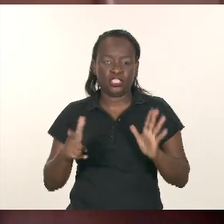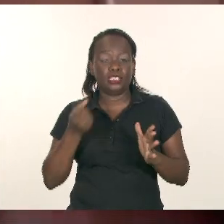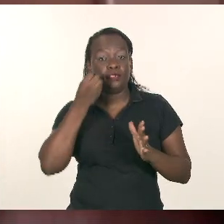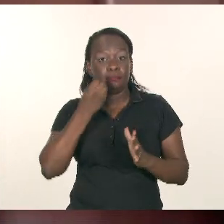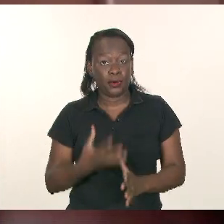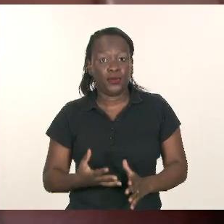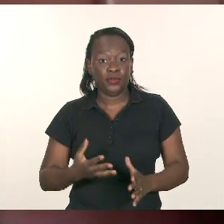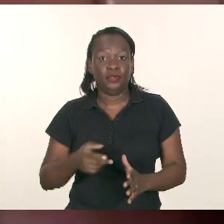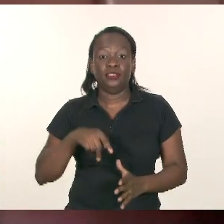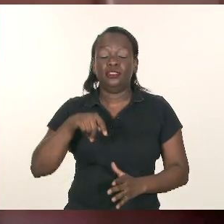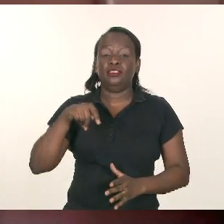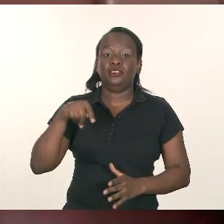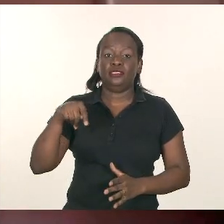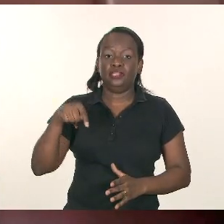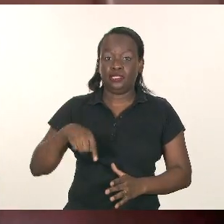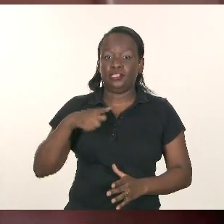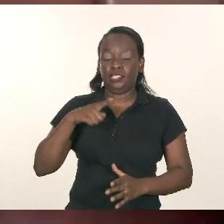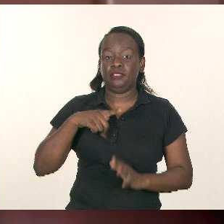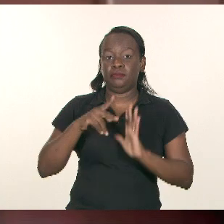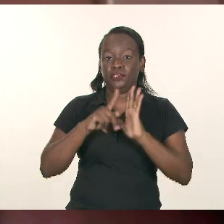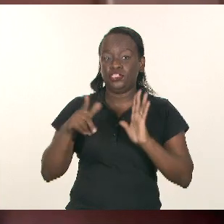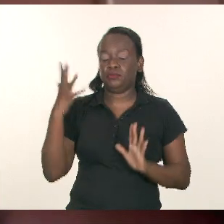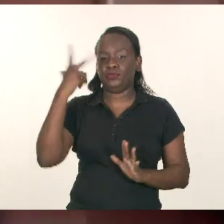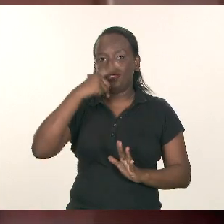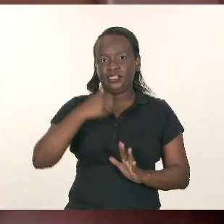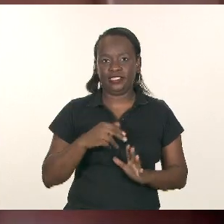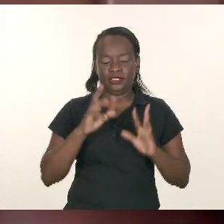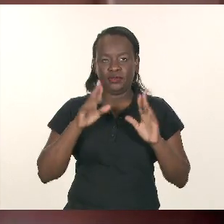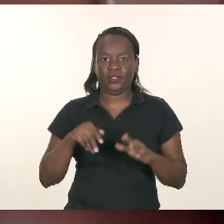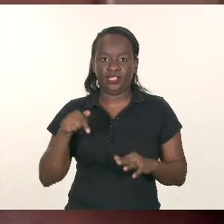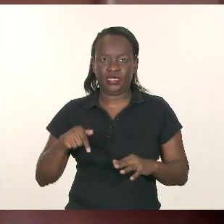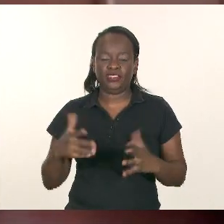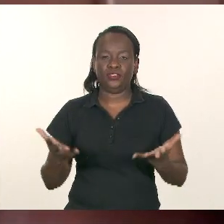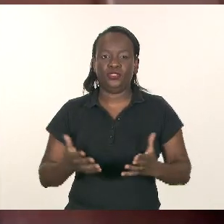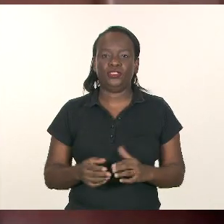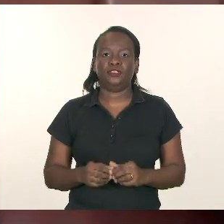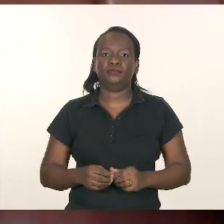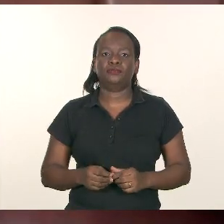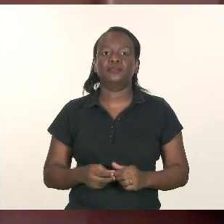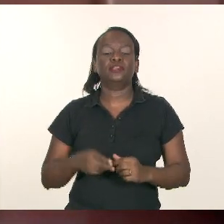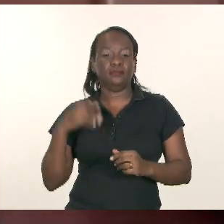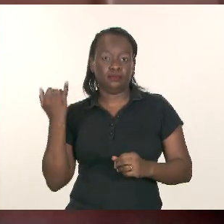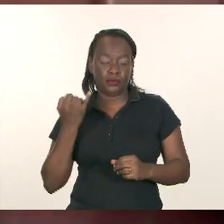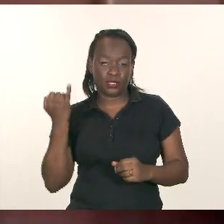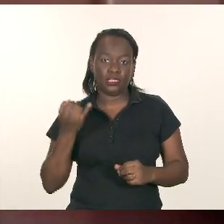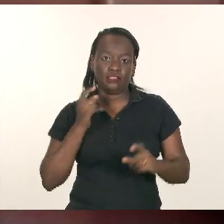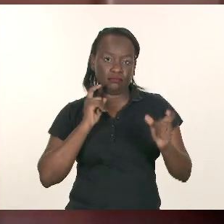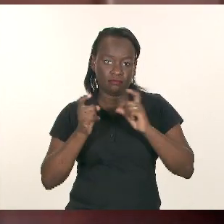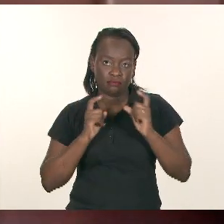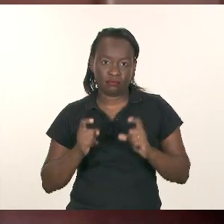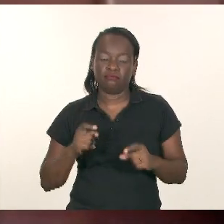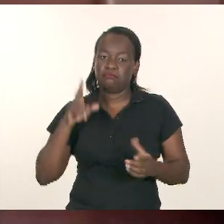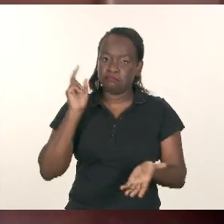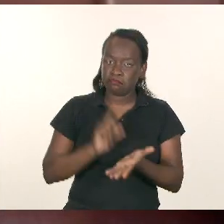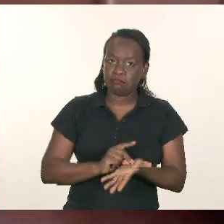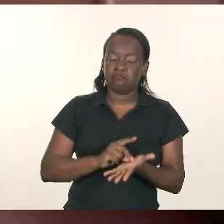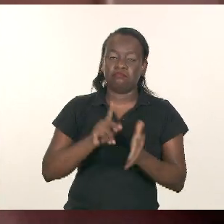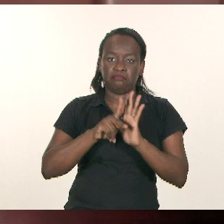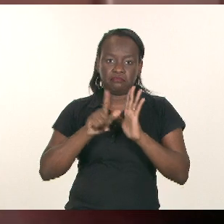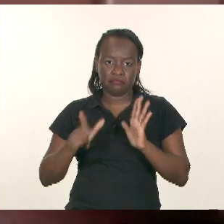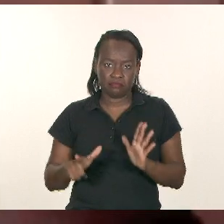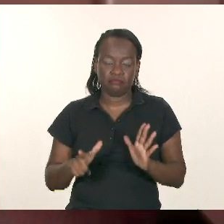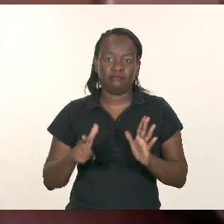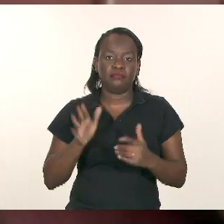bom que a gente tem um projeto belíssimo como esse em pauta hoje. Importante um diálogo franco aí com os